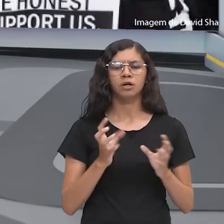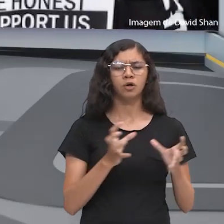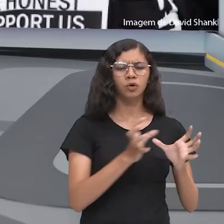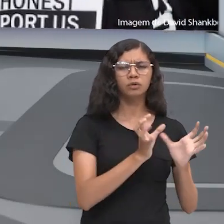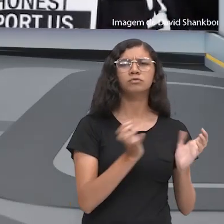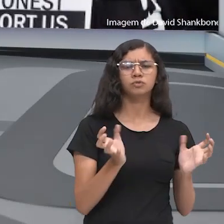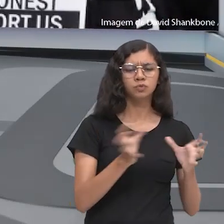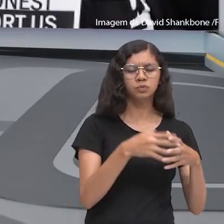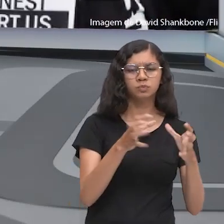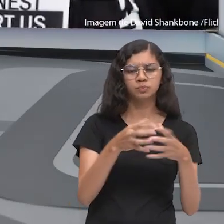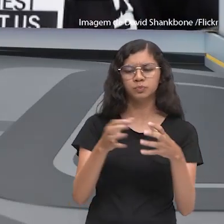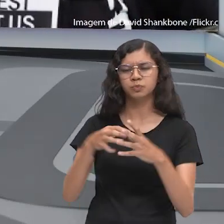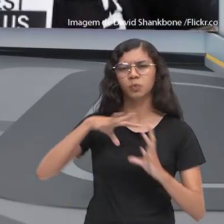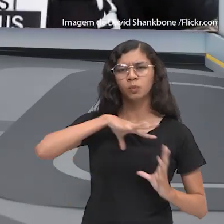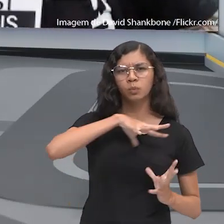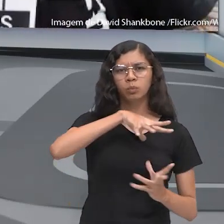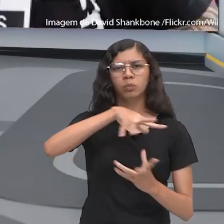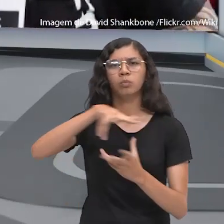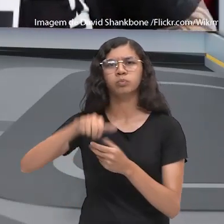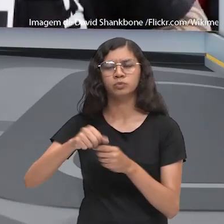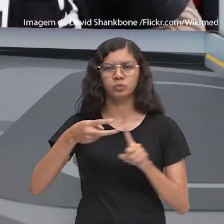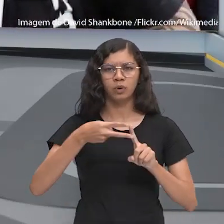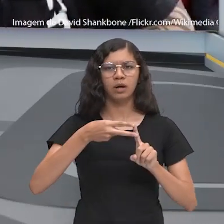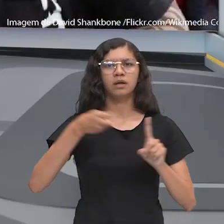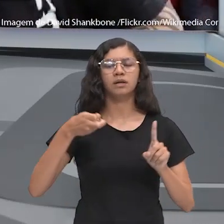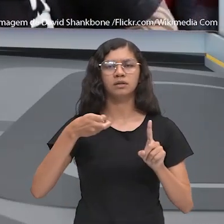de todo o mundo, tá?